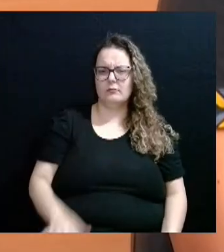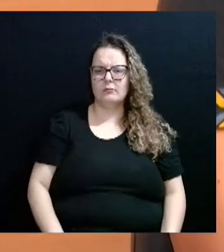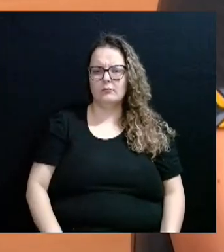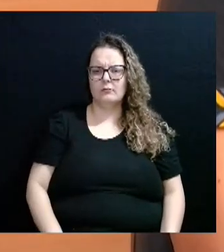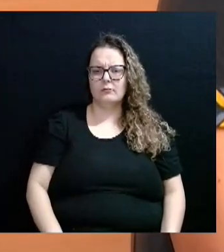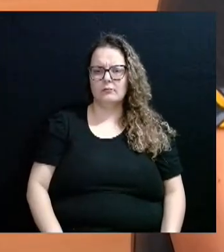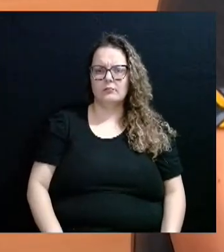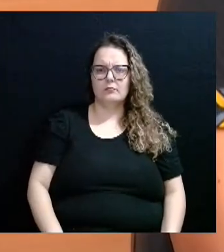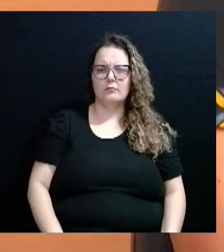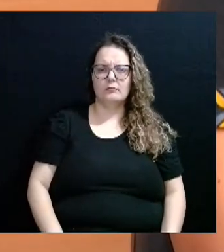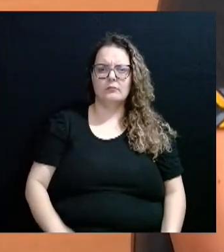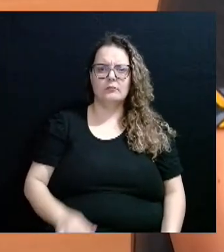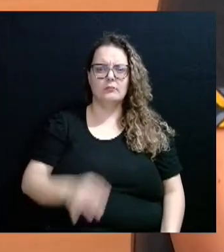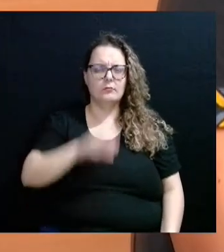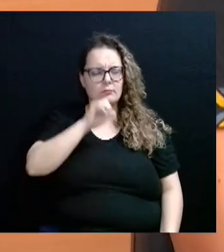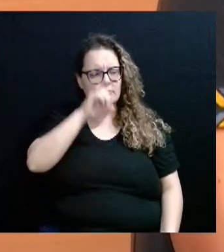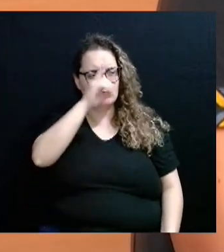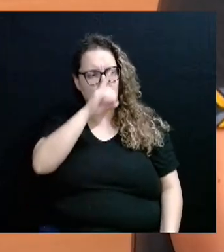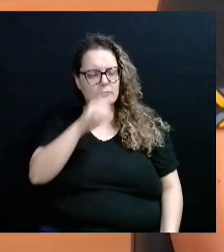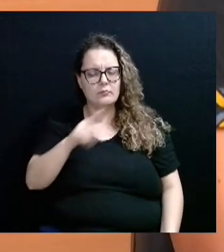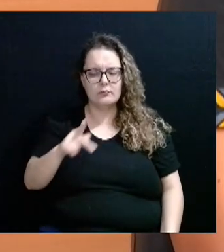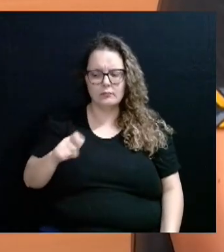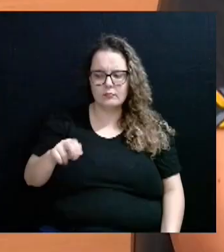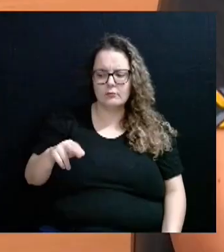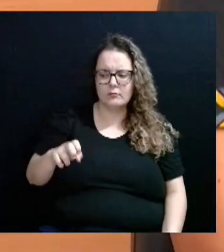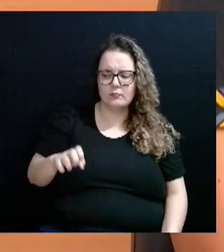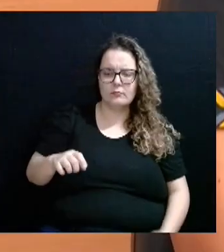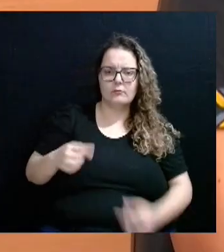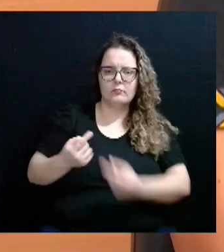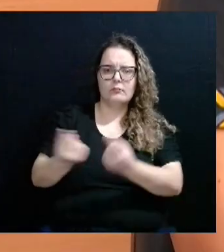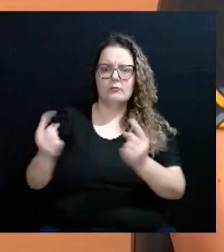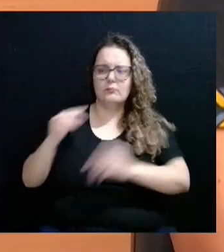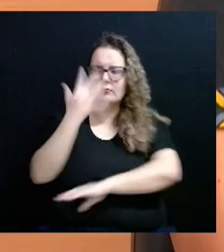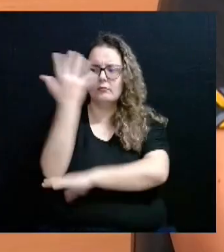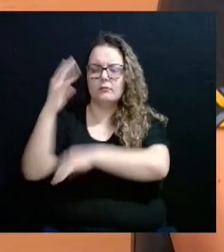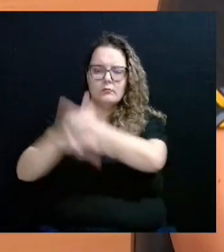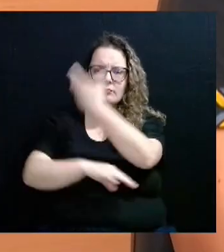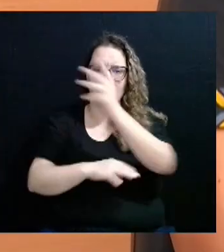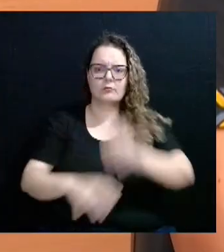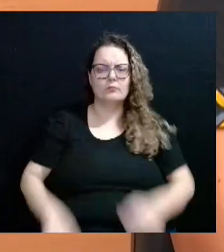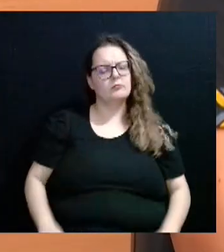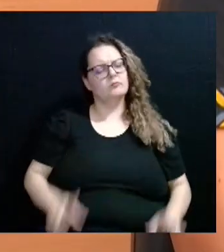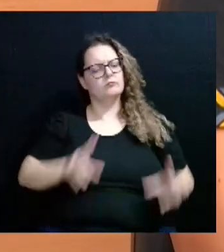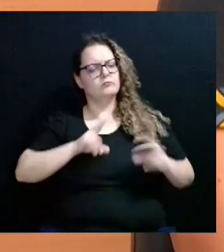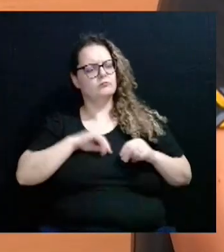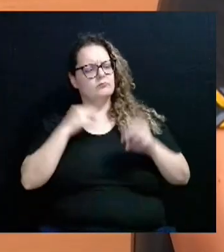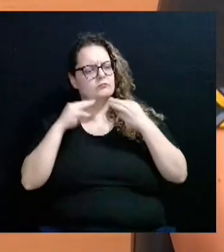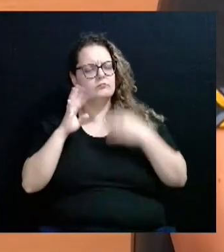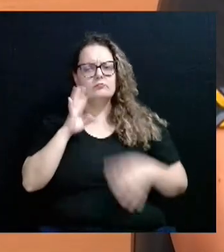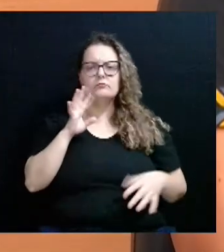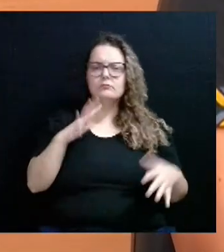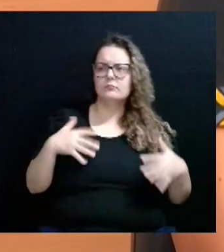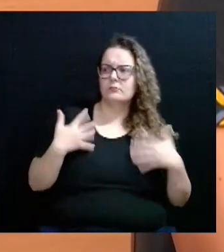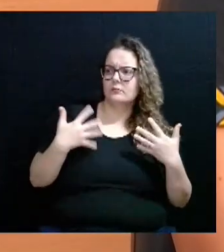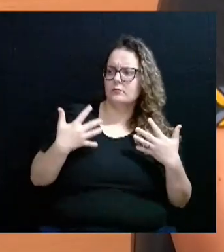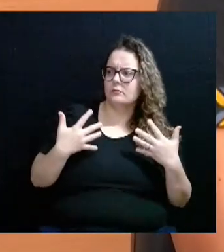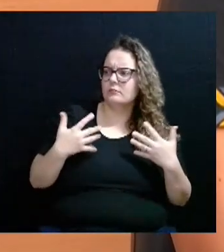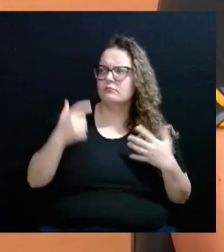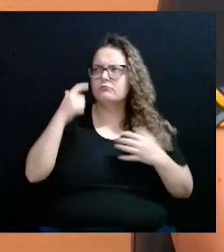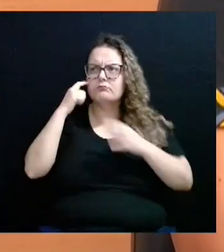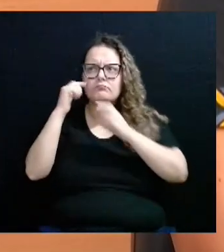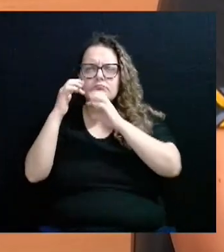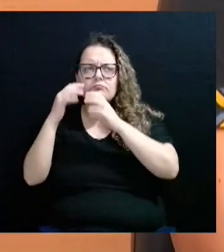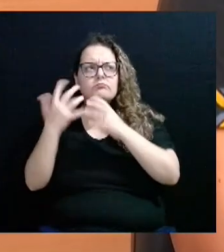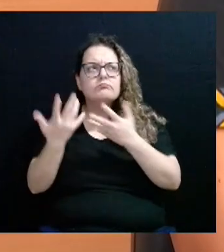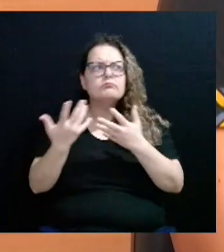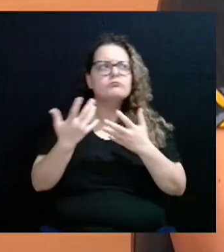falei, caramba, mano, música muito da hora, que ao mesmo tempo que ela é alegre, ela é reflexiva, ela é